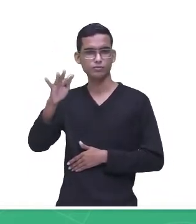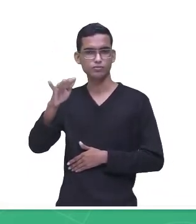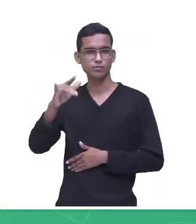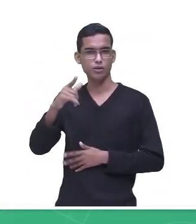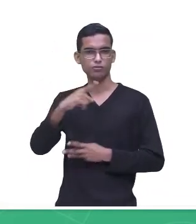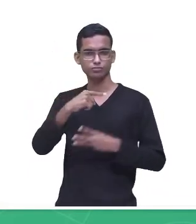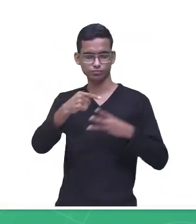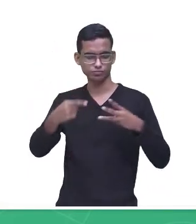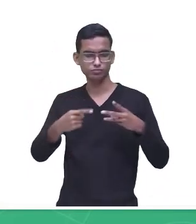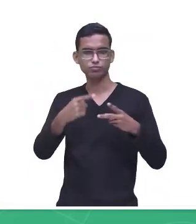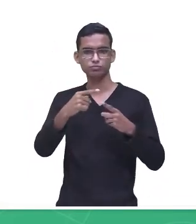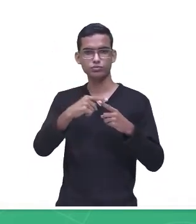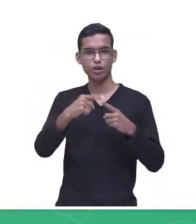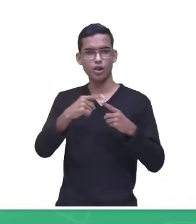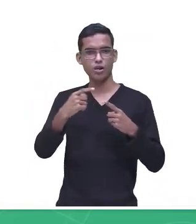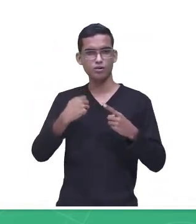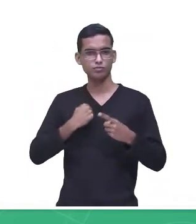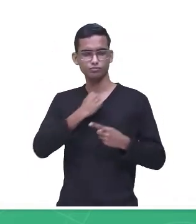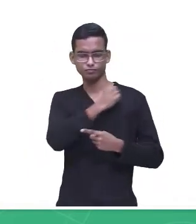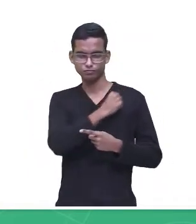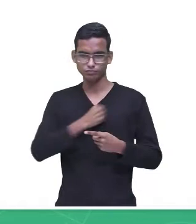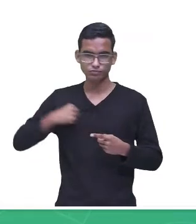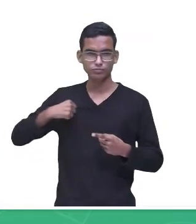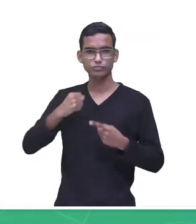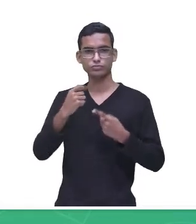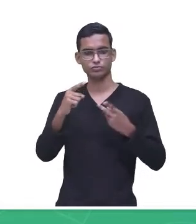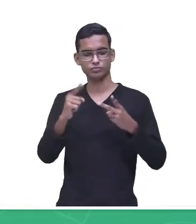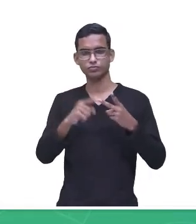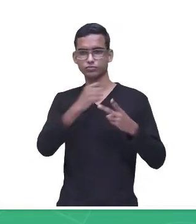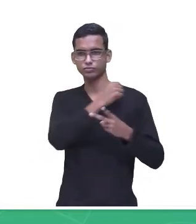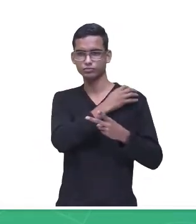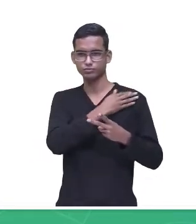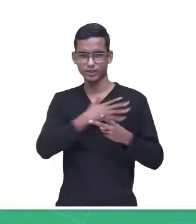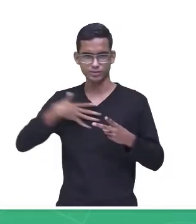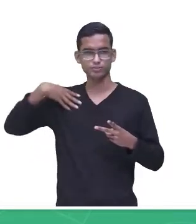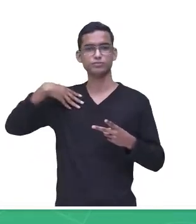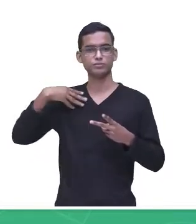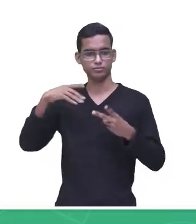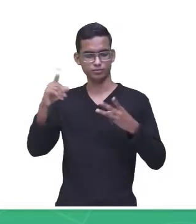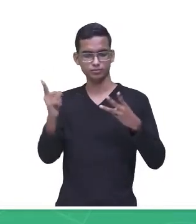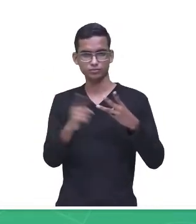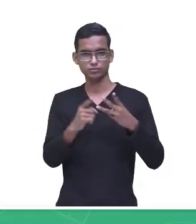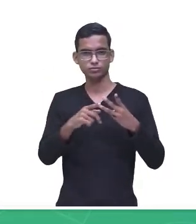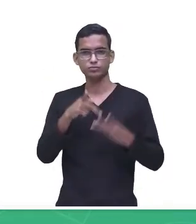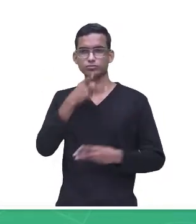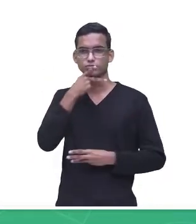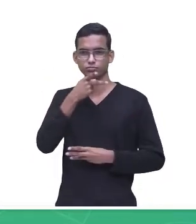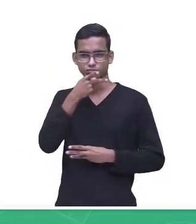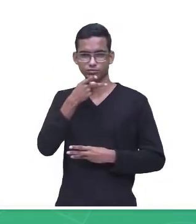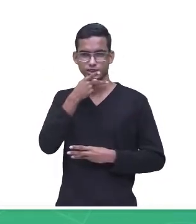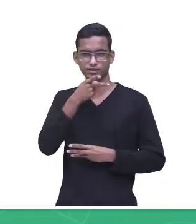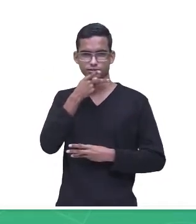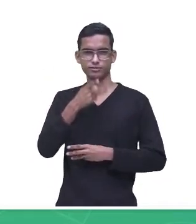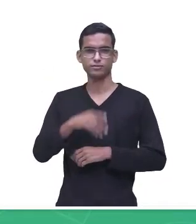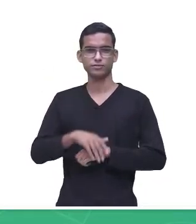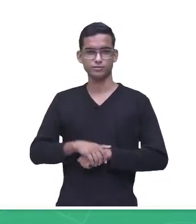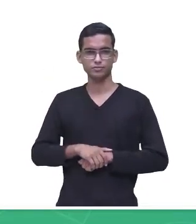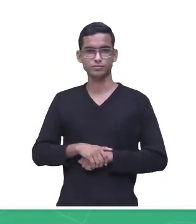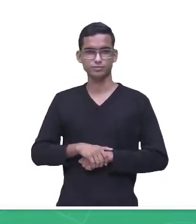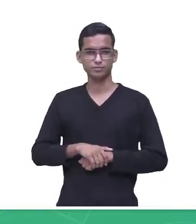Aristóteles. Sócrates, Platão e Aristóteles, perfeito? Então, Platão estará ali, discípulo de Sócrates,